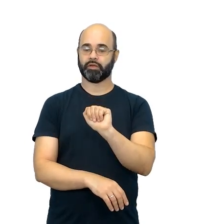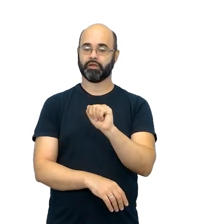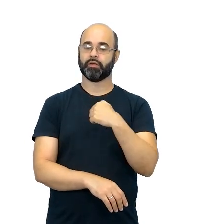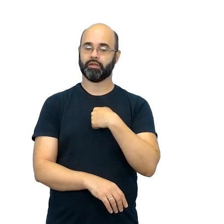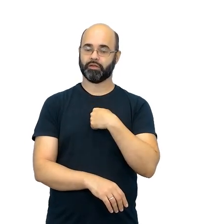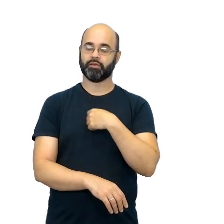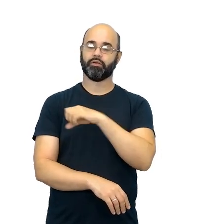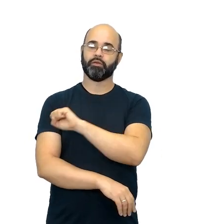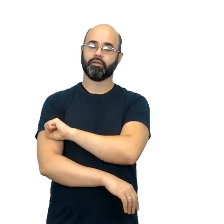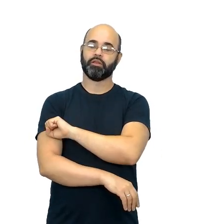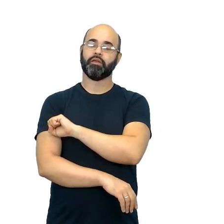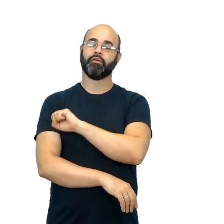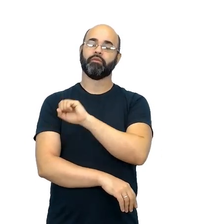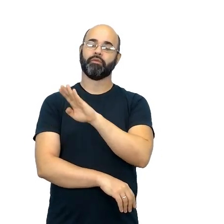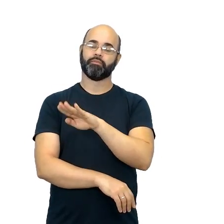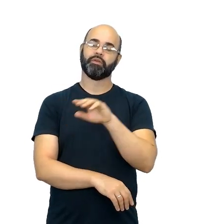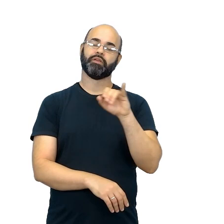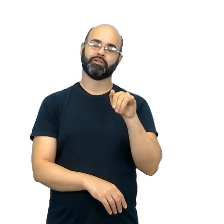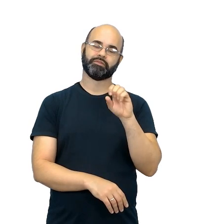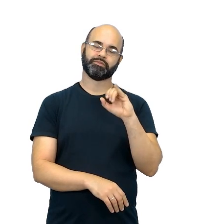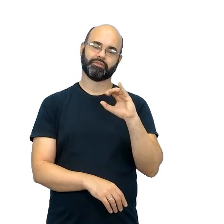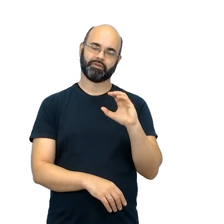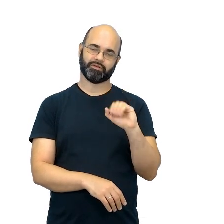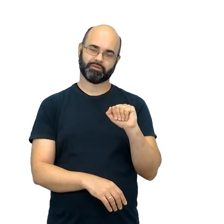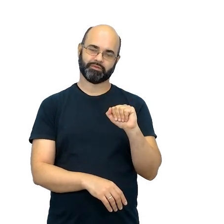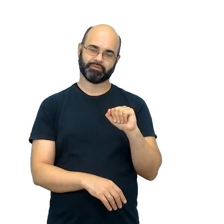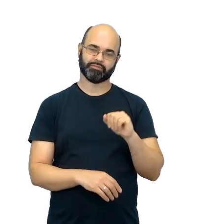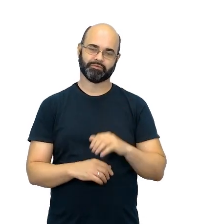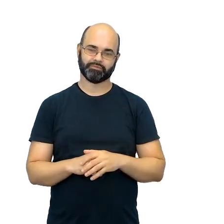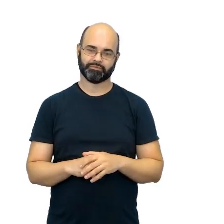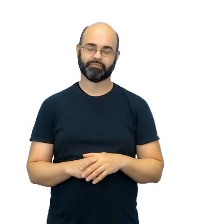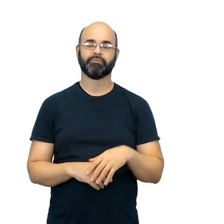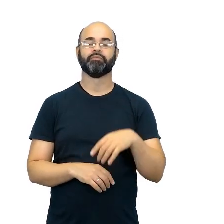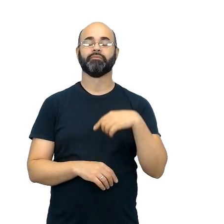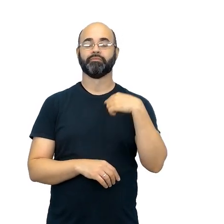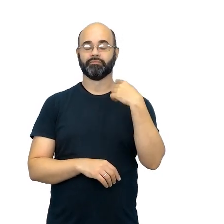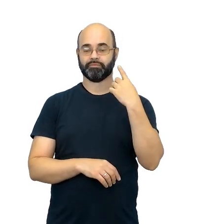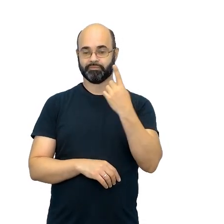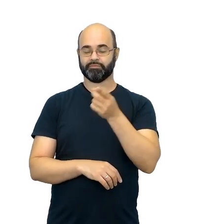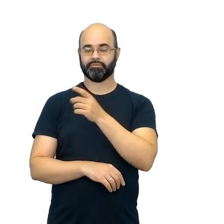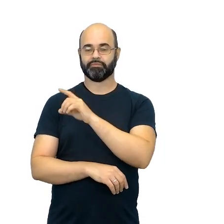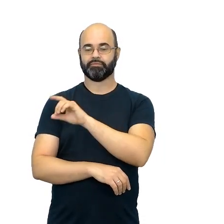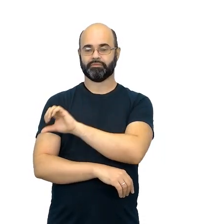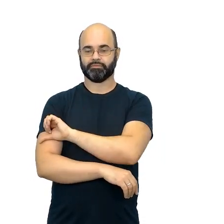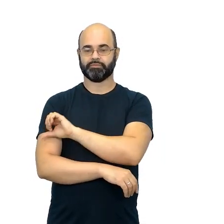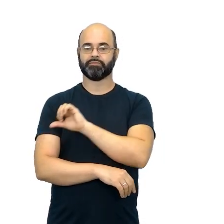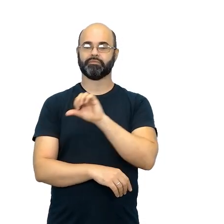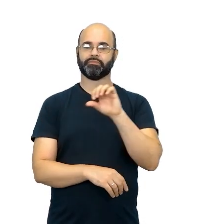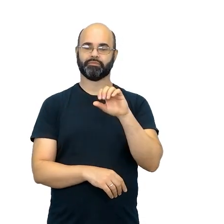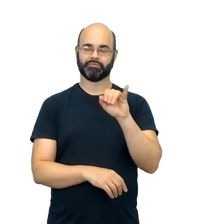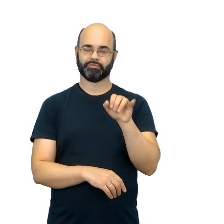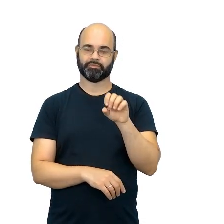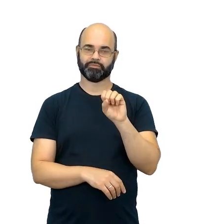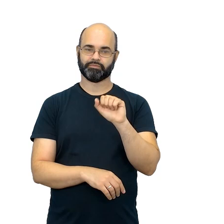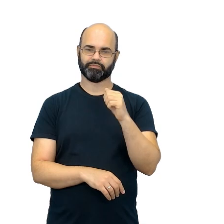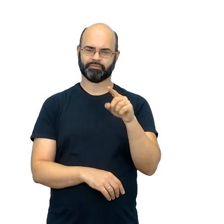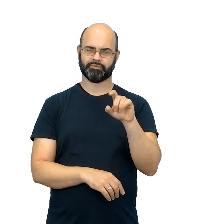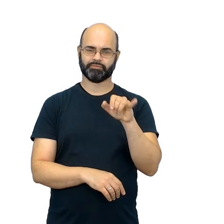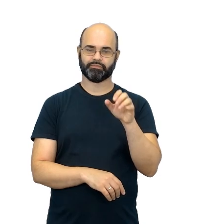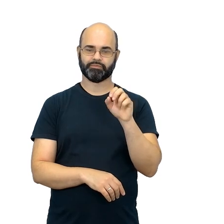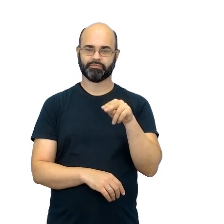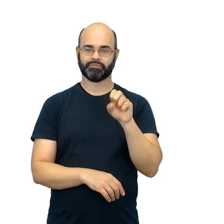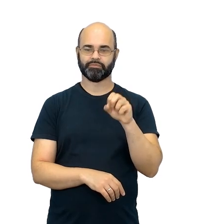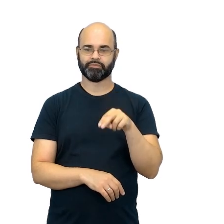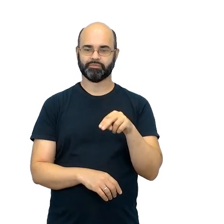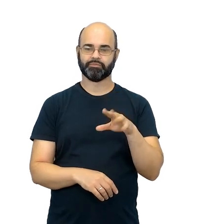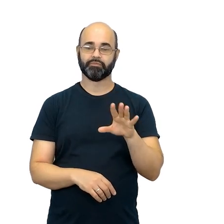oitavo B é o professor Gerson. E o nono A e B é o professor Gerson. No sexto, no sétimo, no nono, não